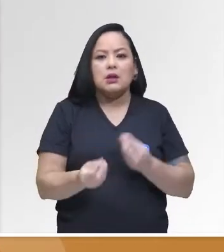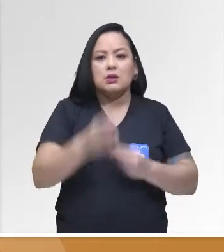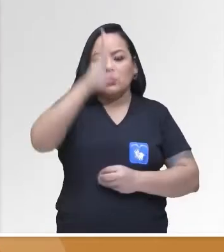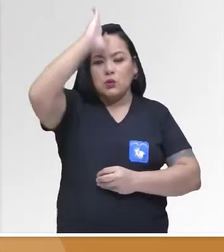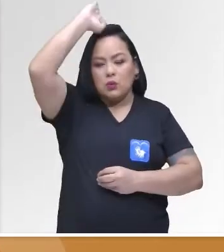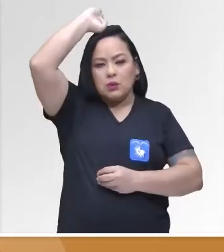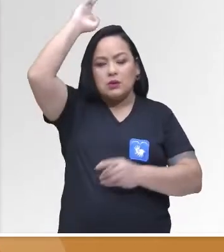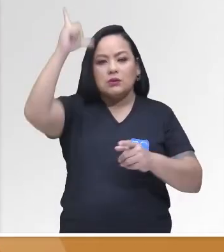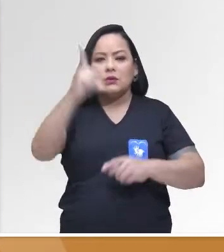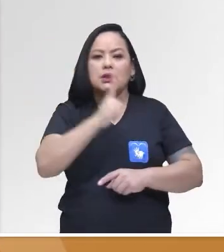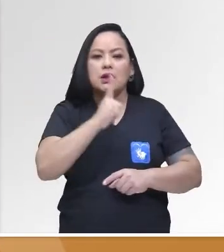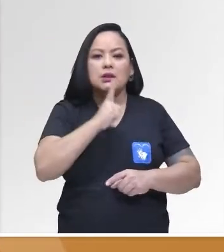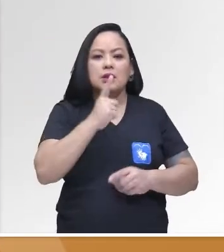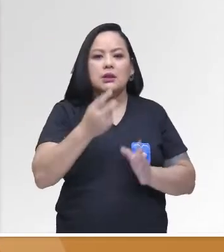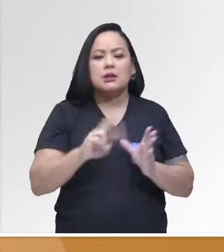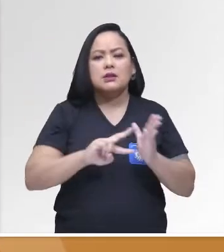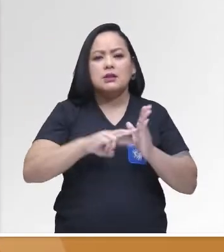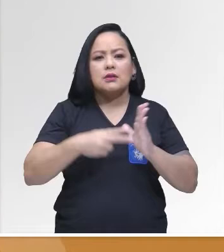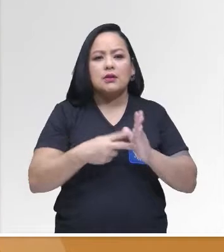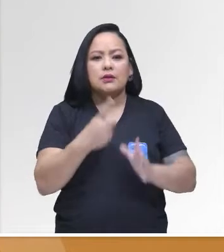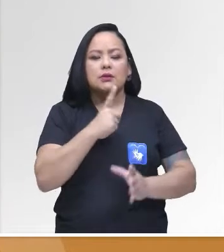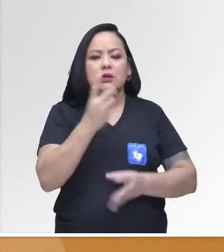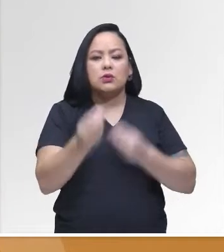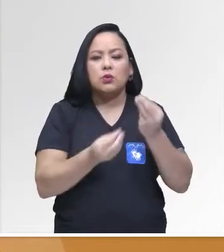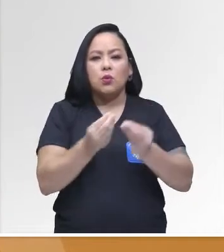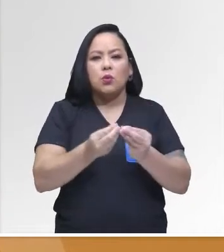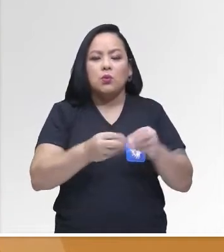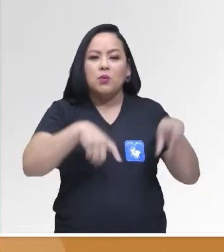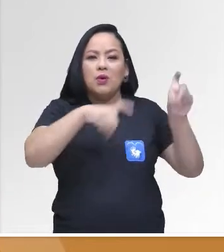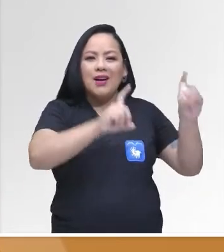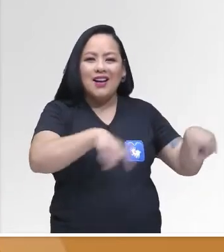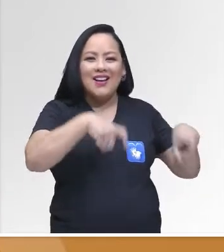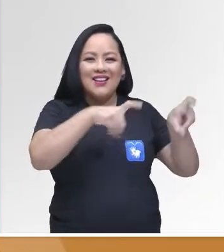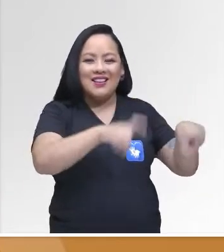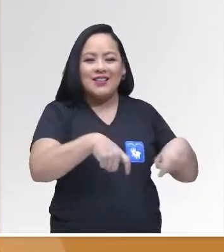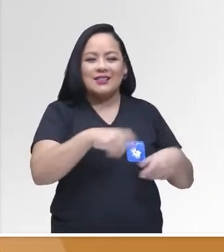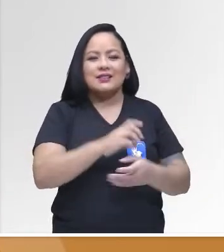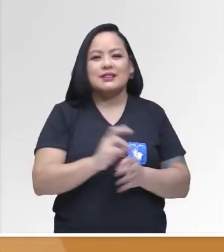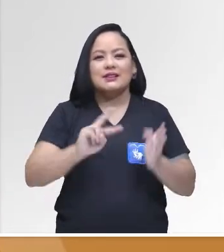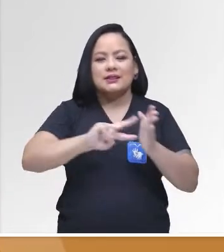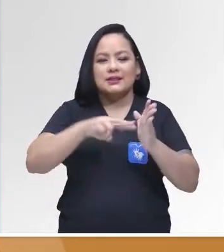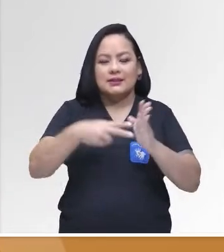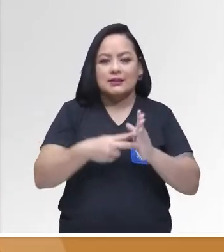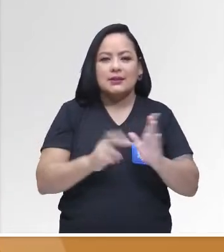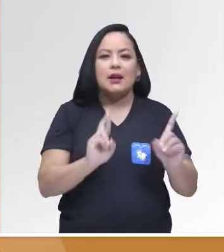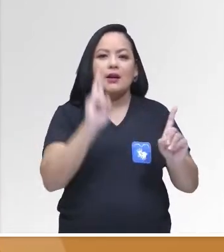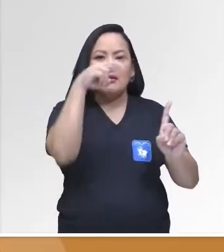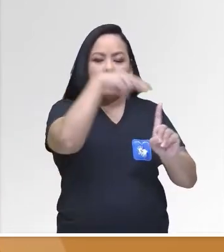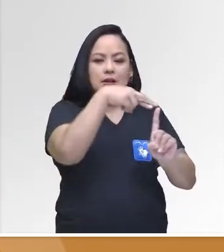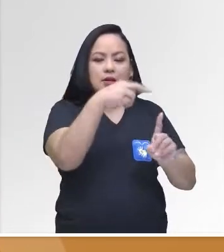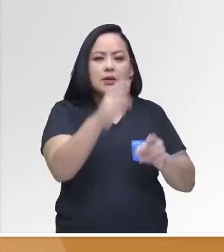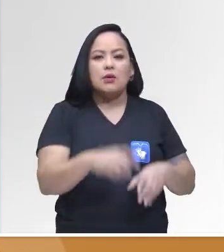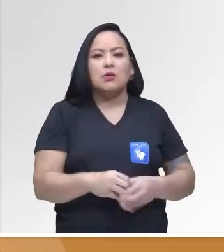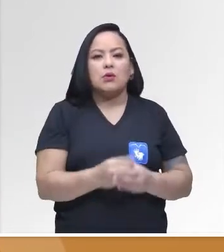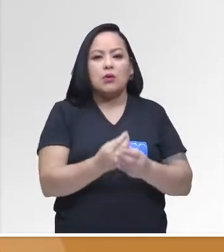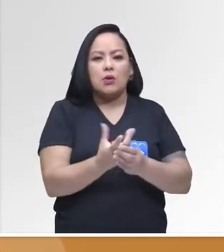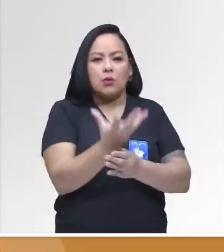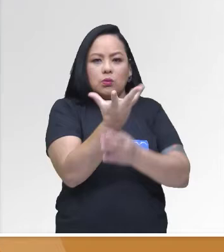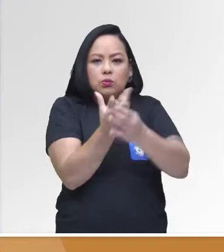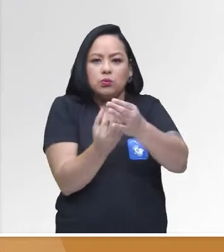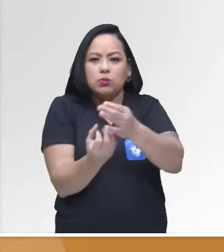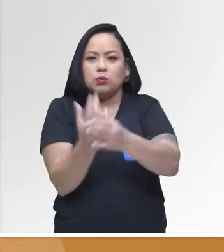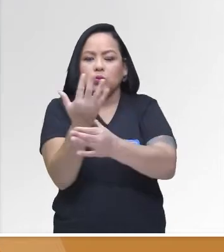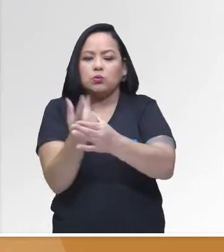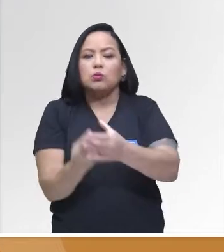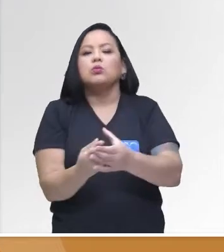romanos, tinha o sentido de agricultura, que se referia ao cultivo da terra